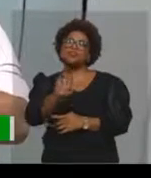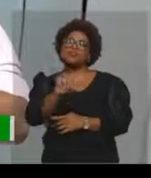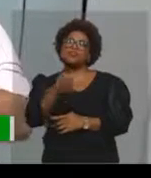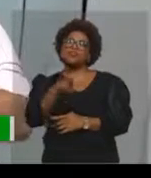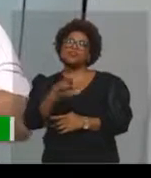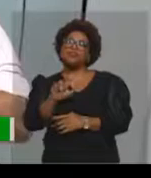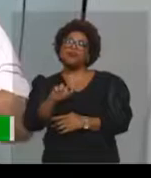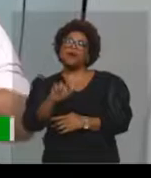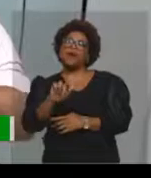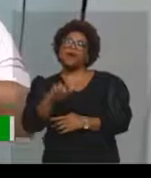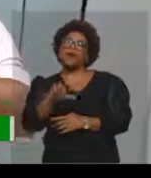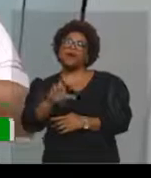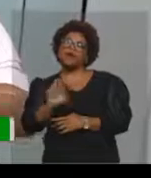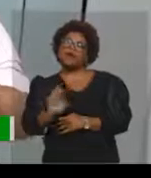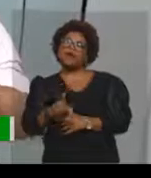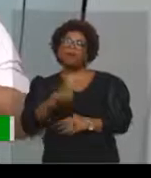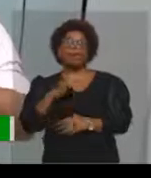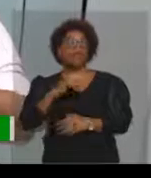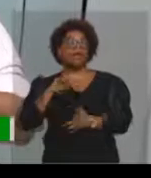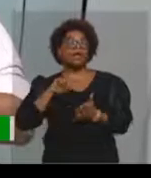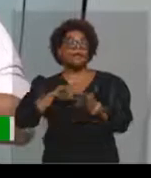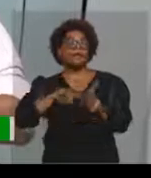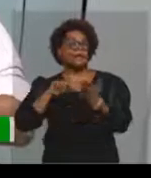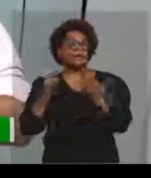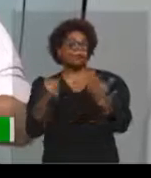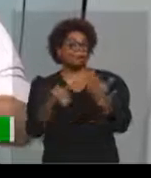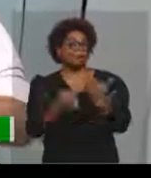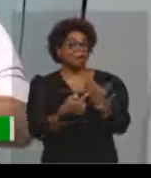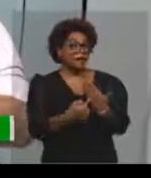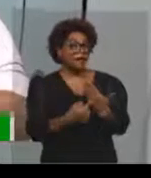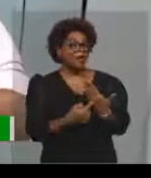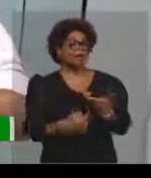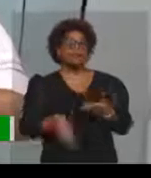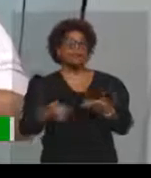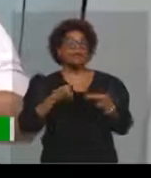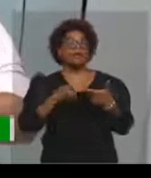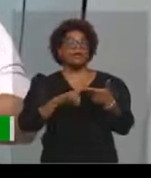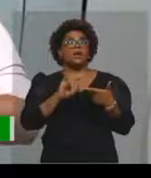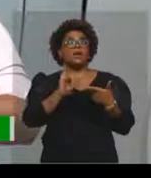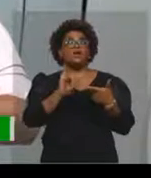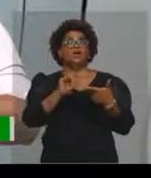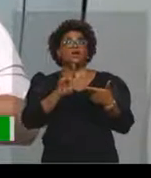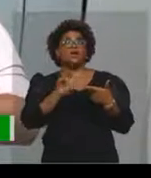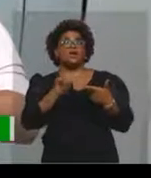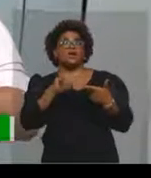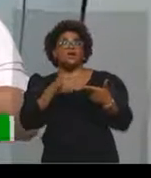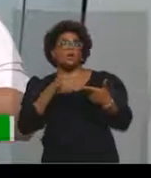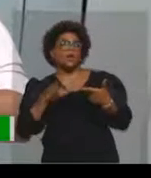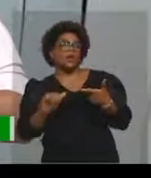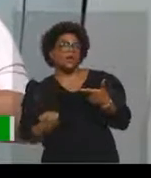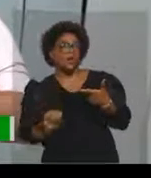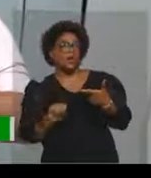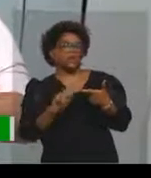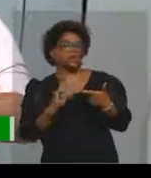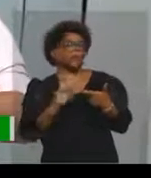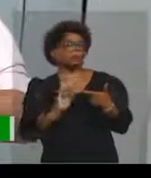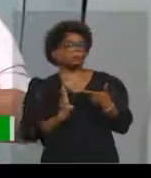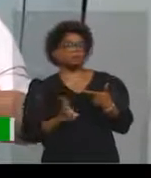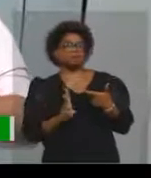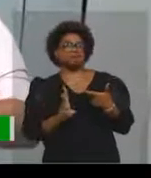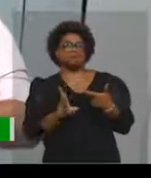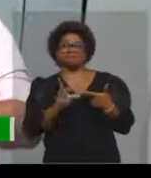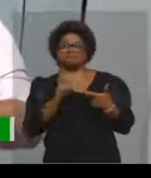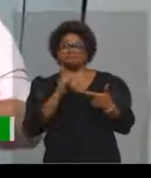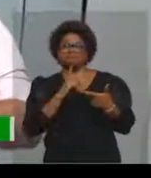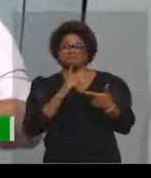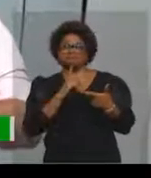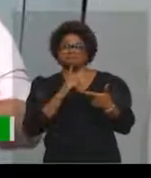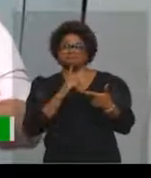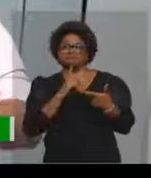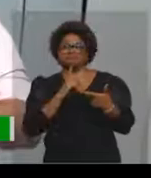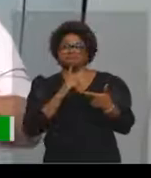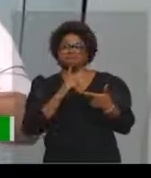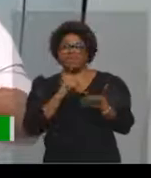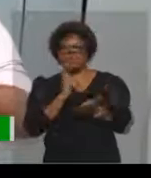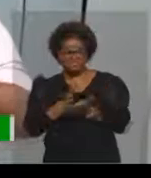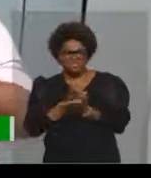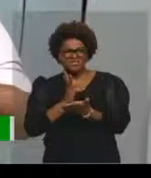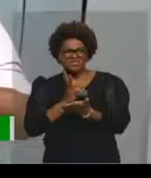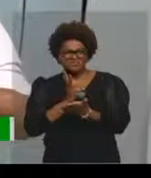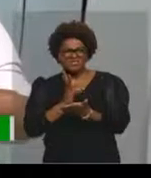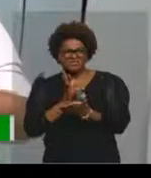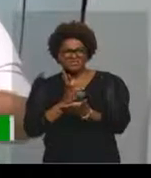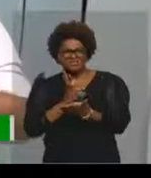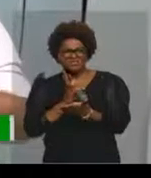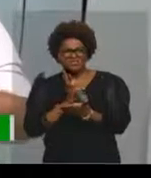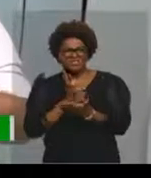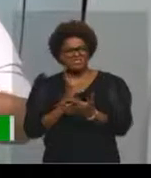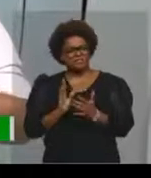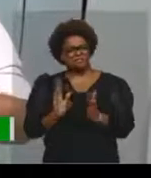está muito presente, a gente tem a ironia também, que vai estar muito presente. É comum? Não é comum, tá?